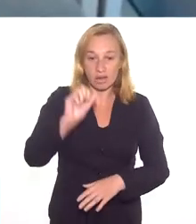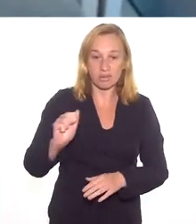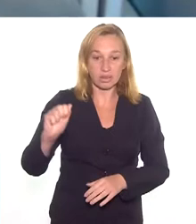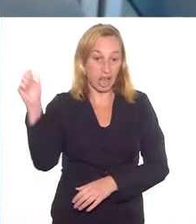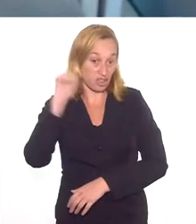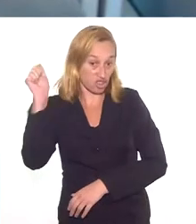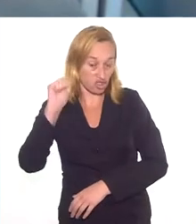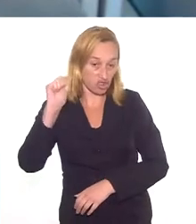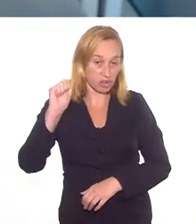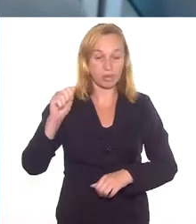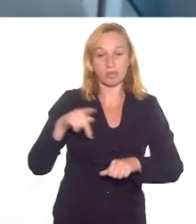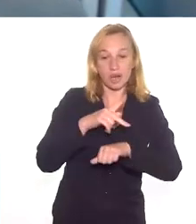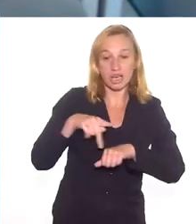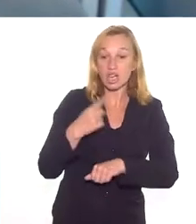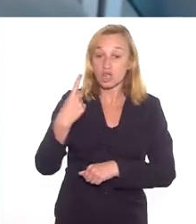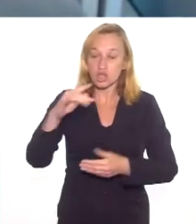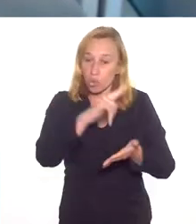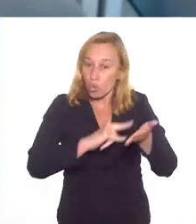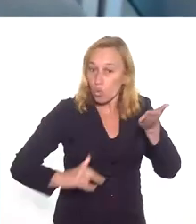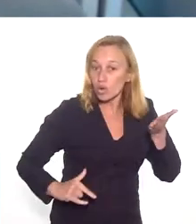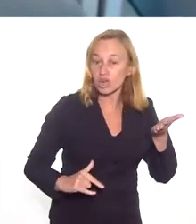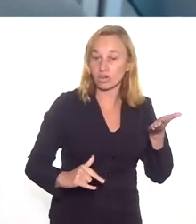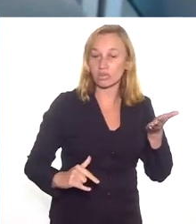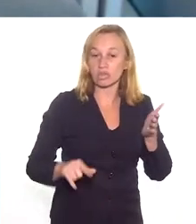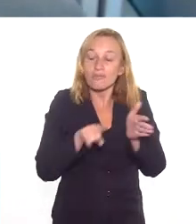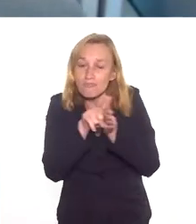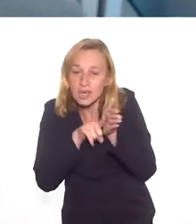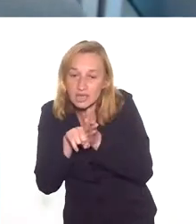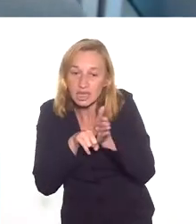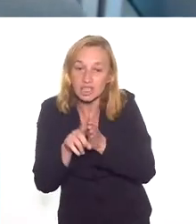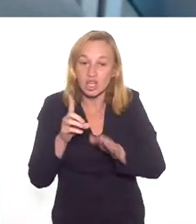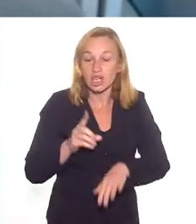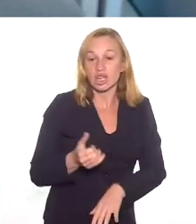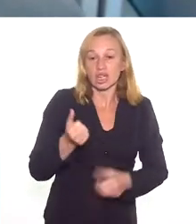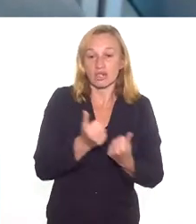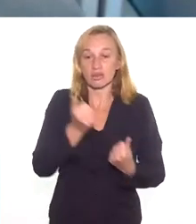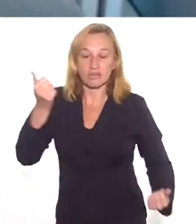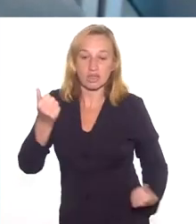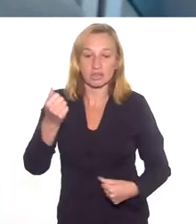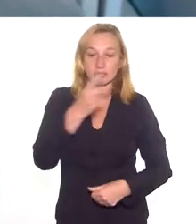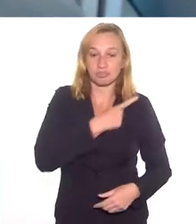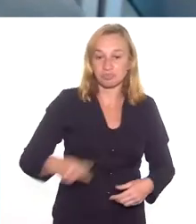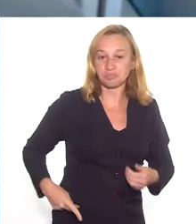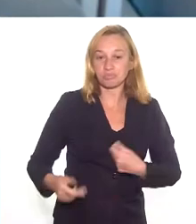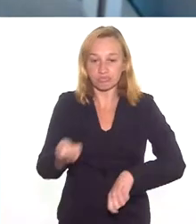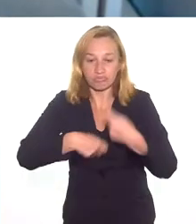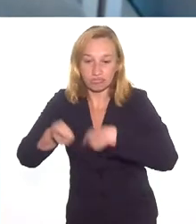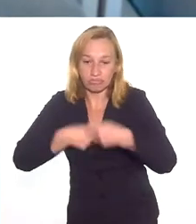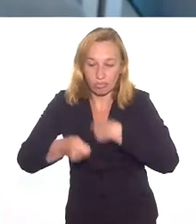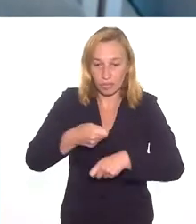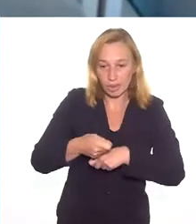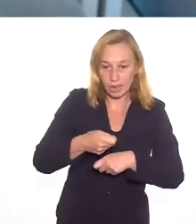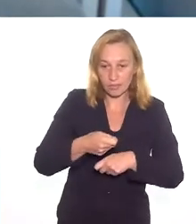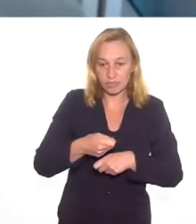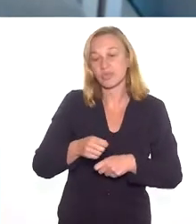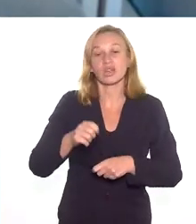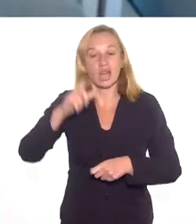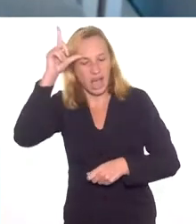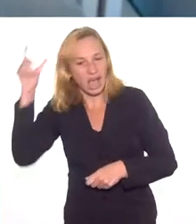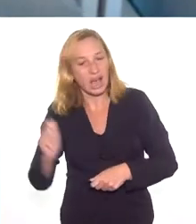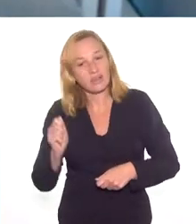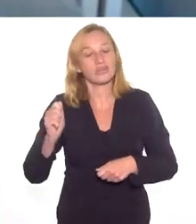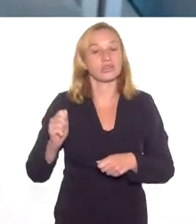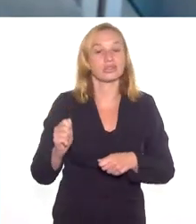Aires, Argentina. Seu currículo inclui os cargos de pesquisador e vice-diretor administrativo do Centro de